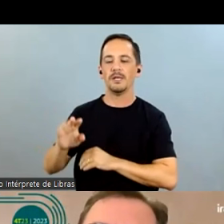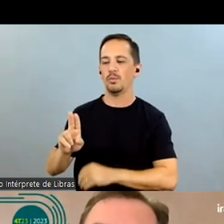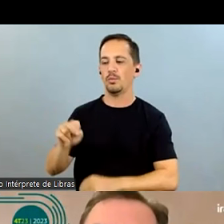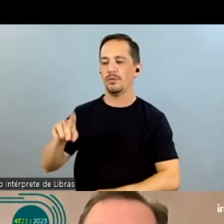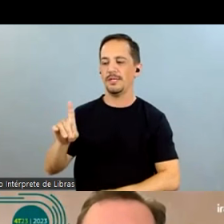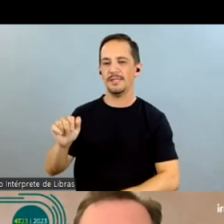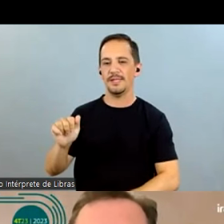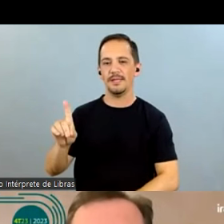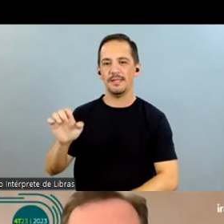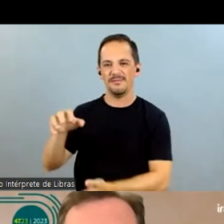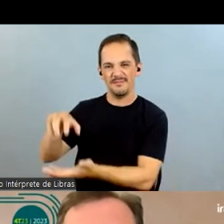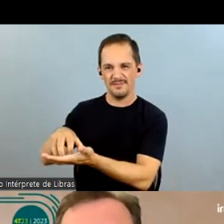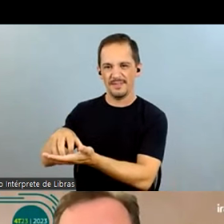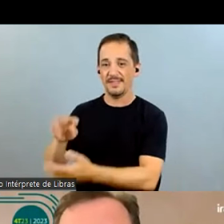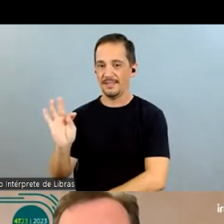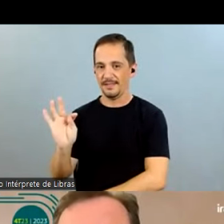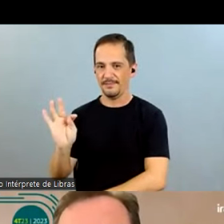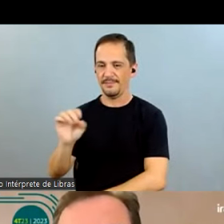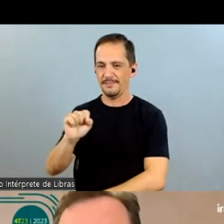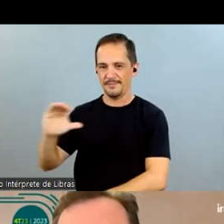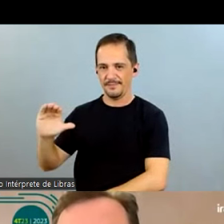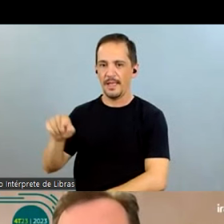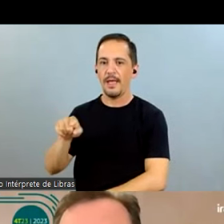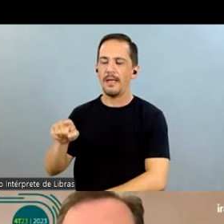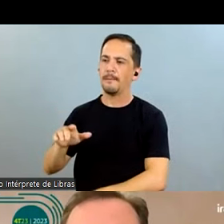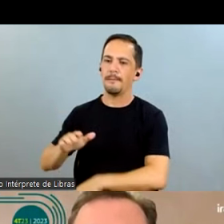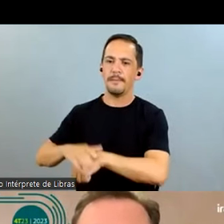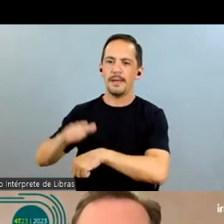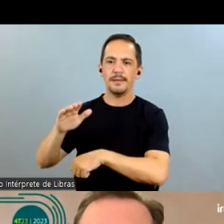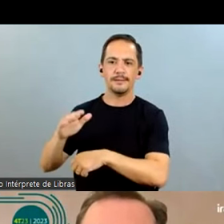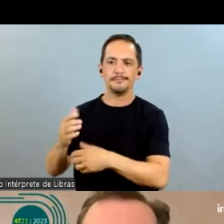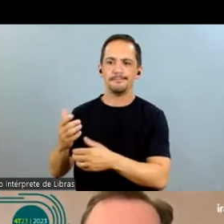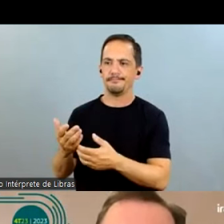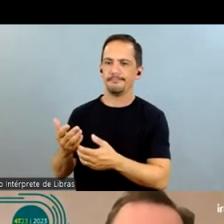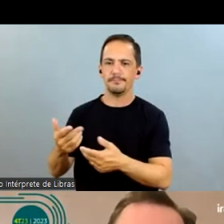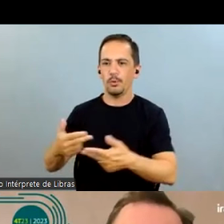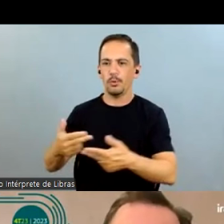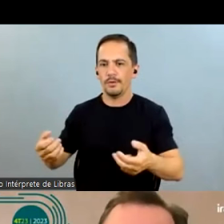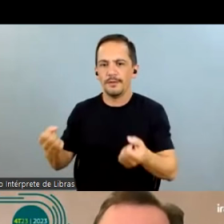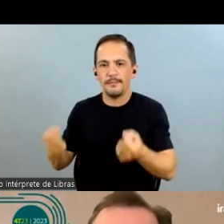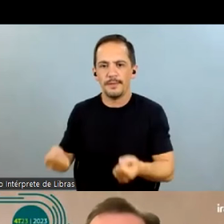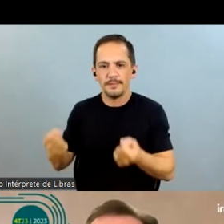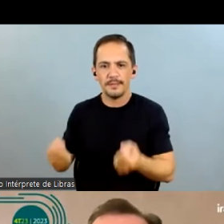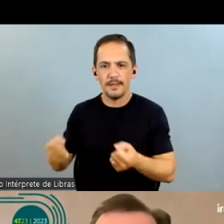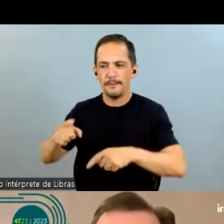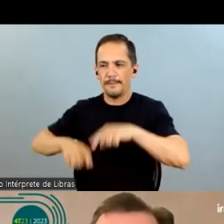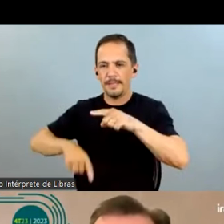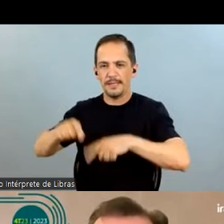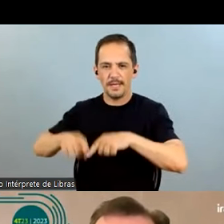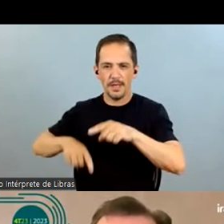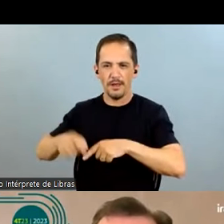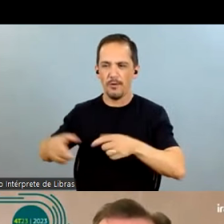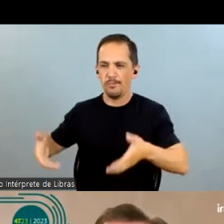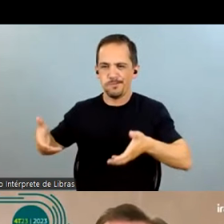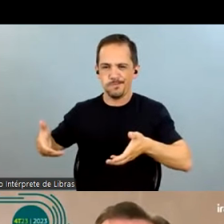eh e que tem caixas um pouco mais pesadas eh caixas frigoríficas que são um pouco mais pesadas isso acaba afetando o preço por